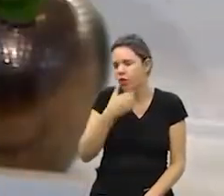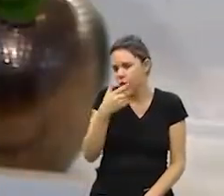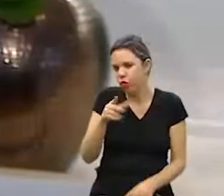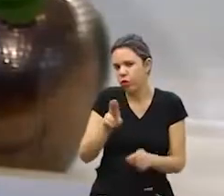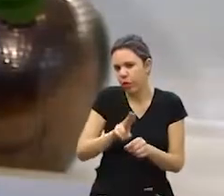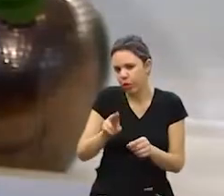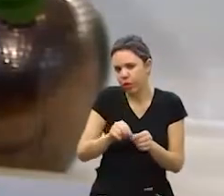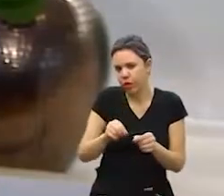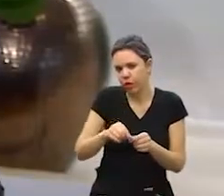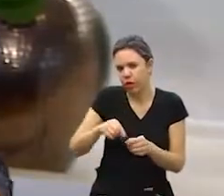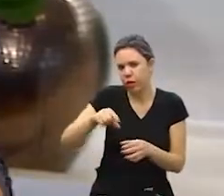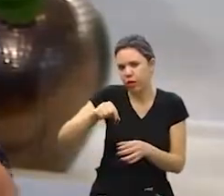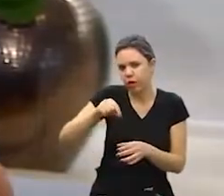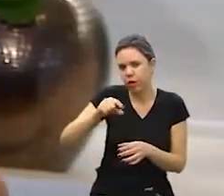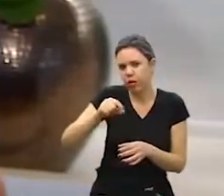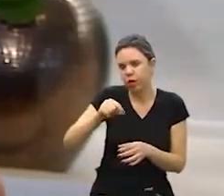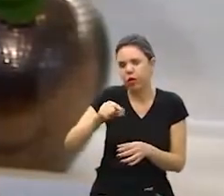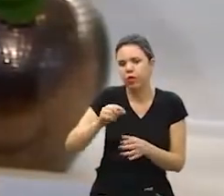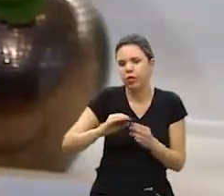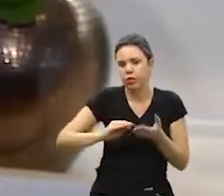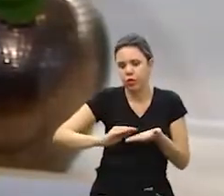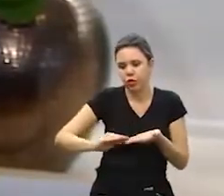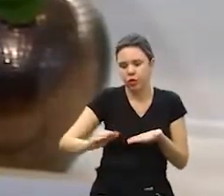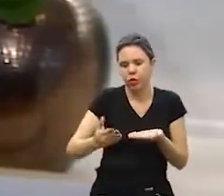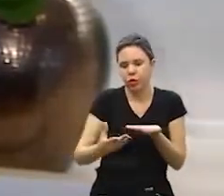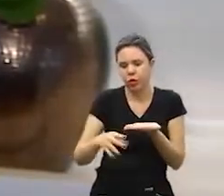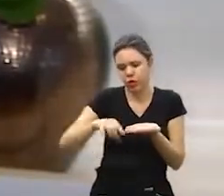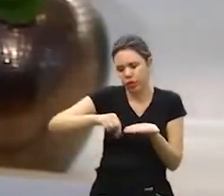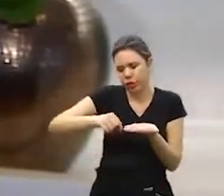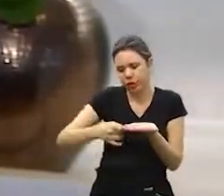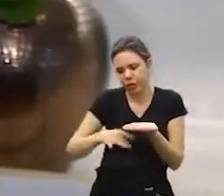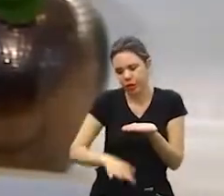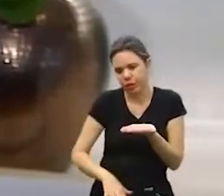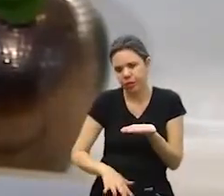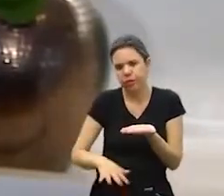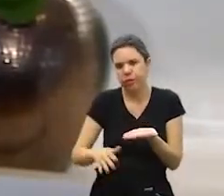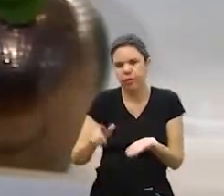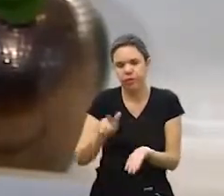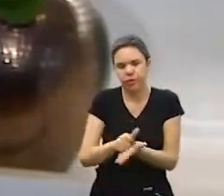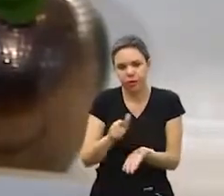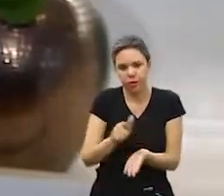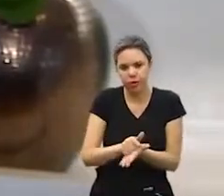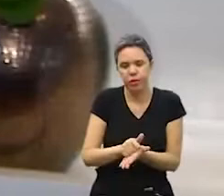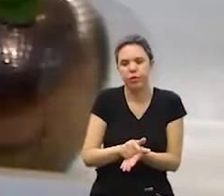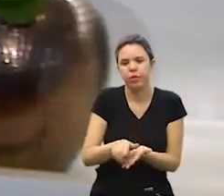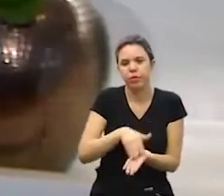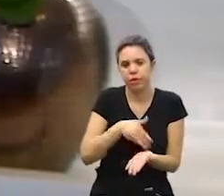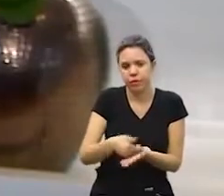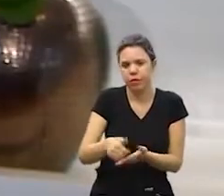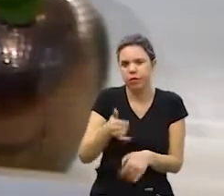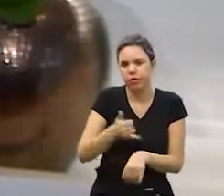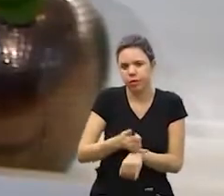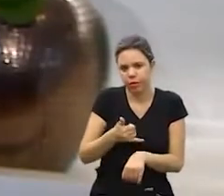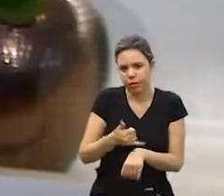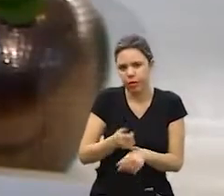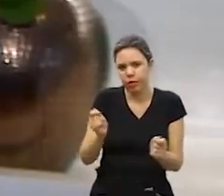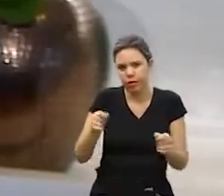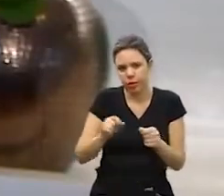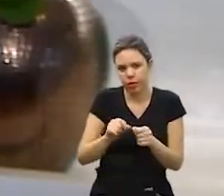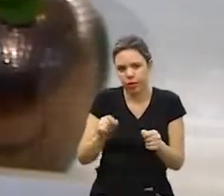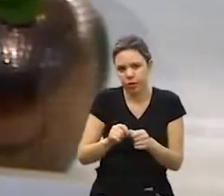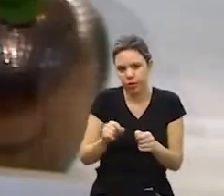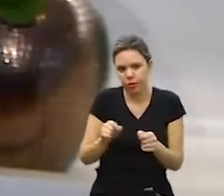em vez de colocar... Eu coloco o limão direto naquela gradezinha que solta o caldinho e escorre. Mas é bom colocar um papel manteiga, um papel alumínio, dá pra fazer com